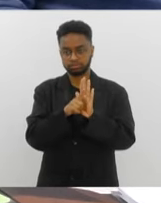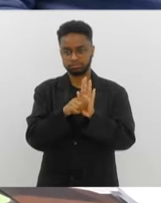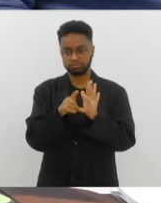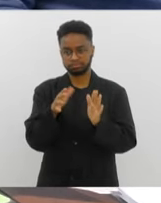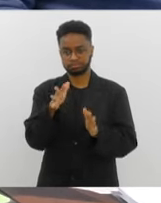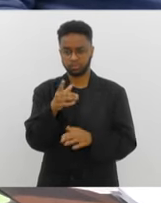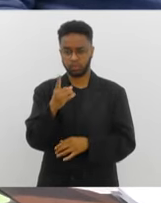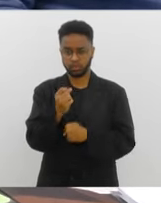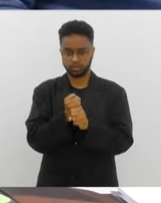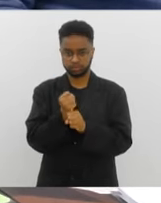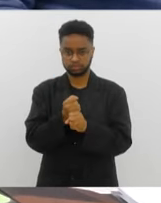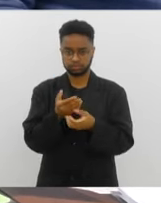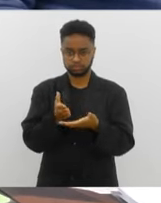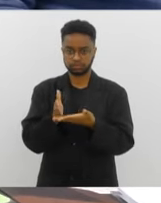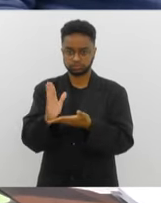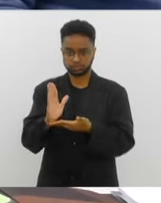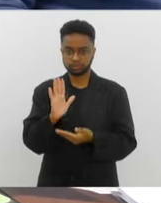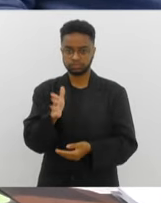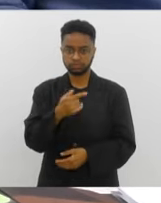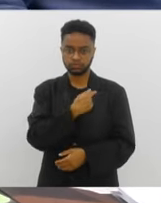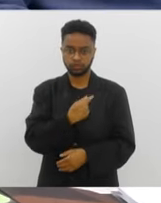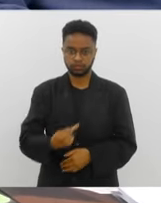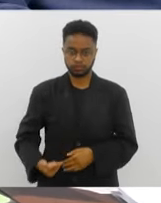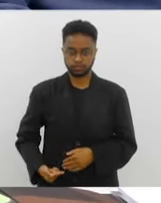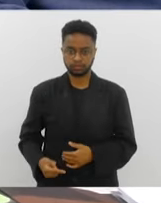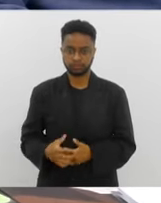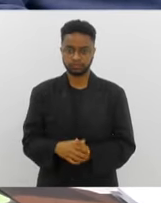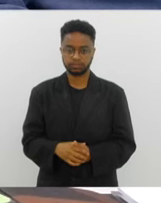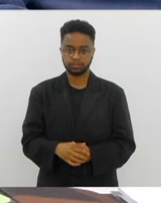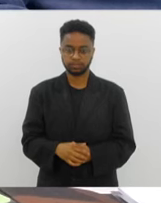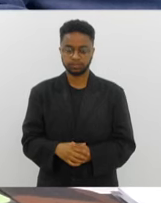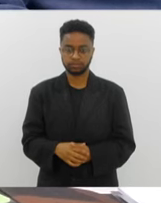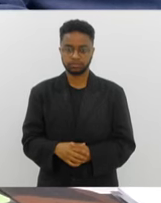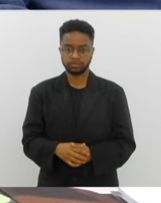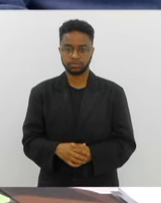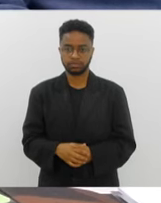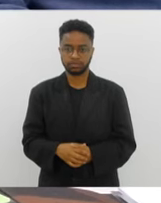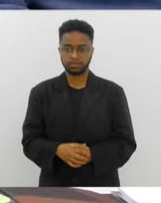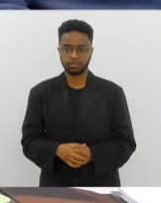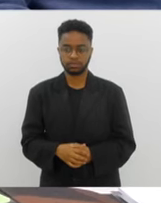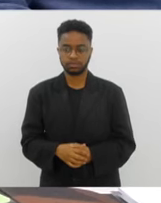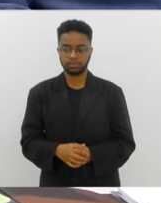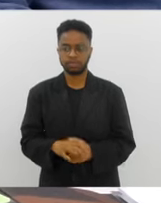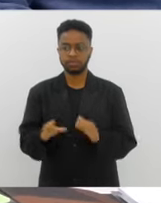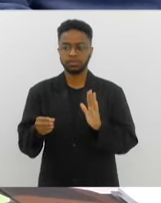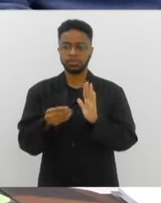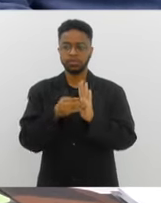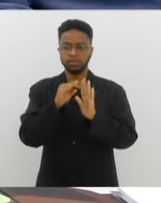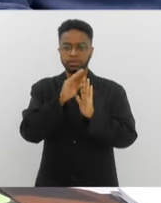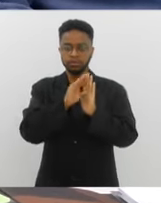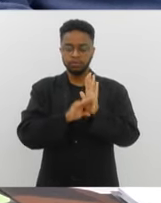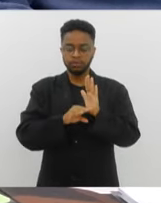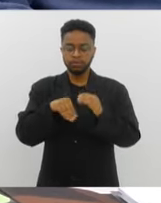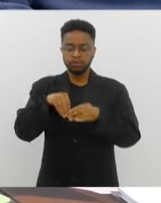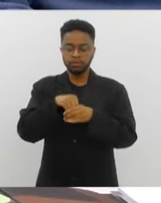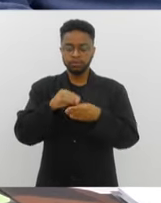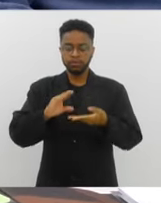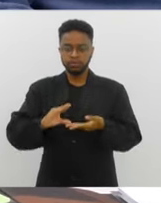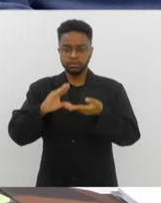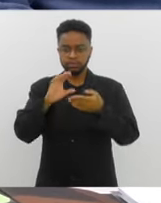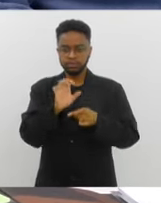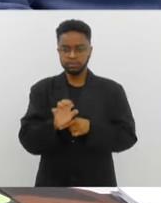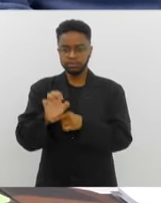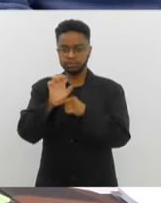ano, sancionada pelo governador, que inclui no currículo, ouvindo o Conselho Estadual de Educação,